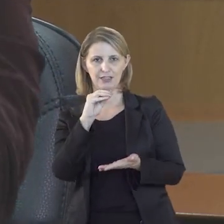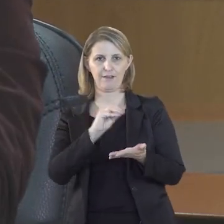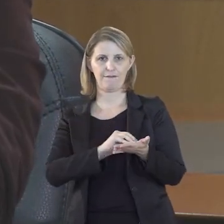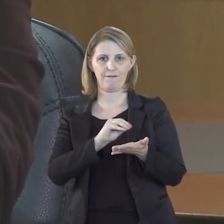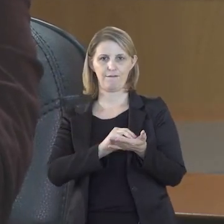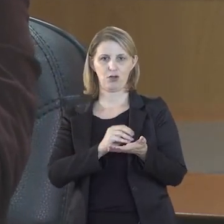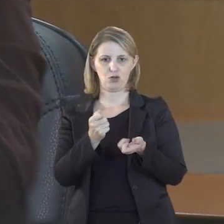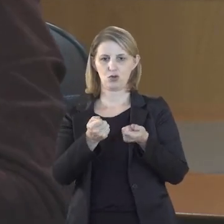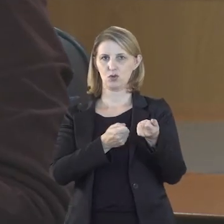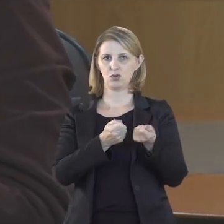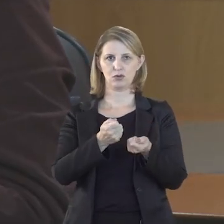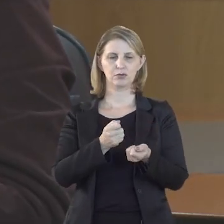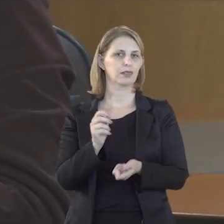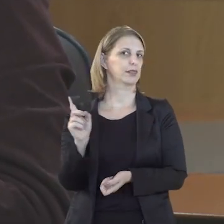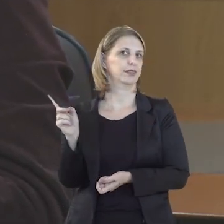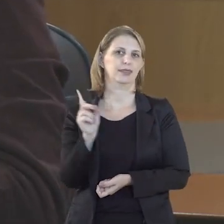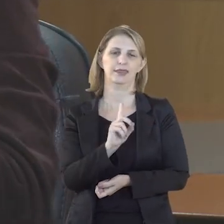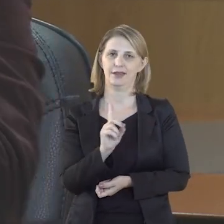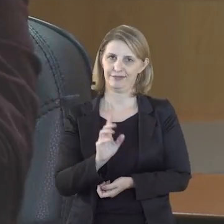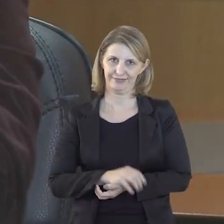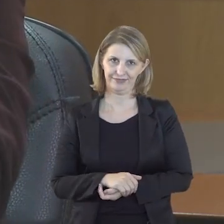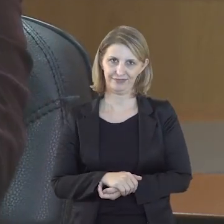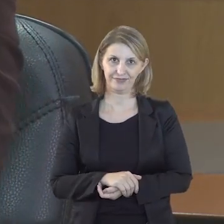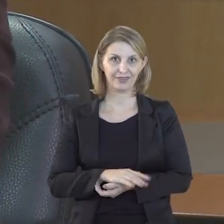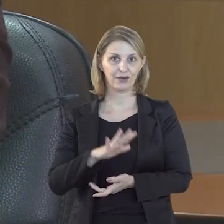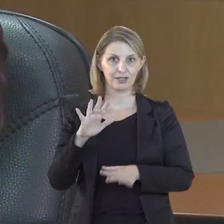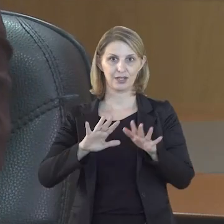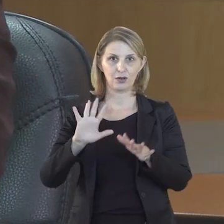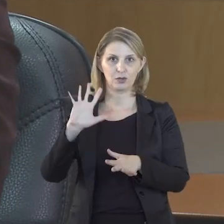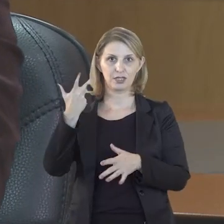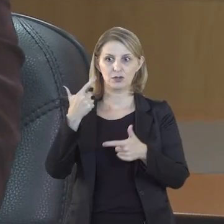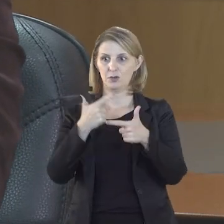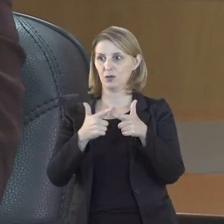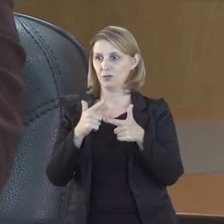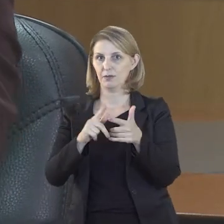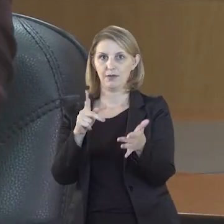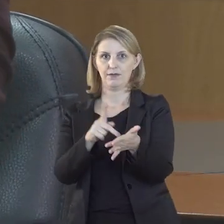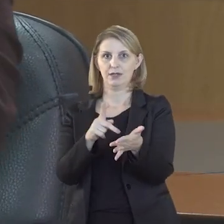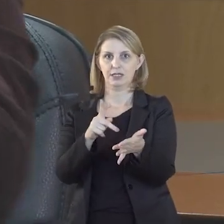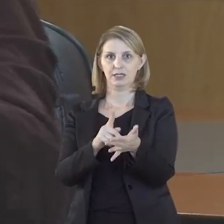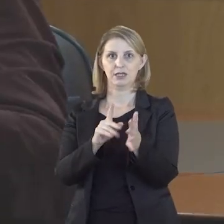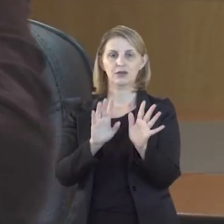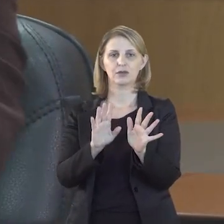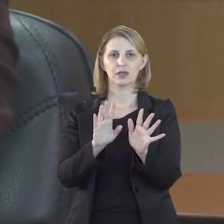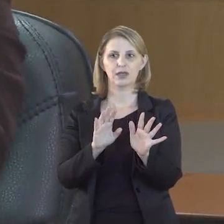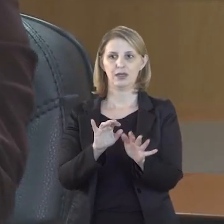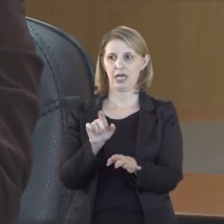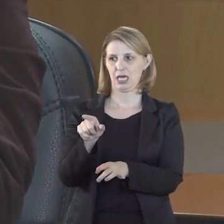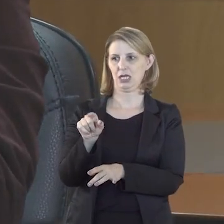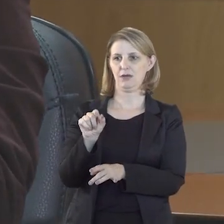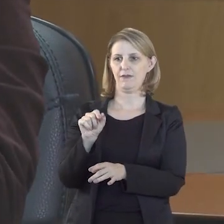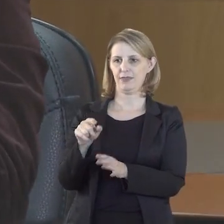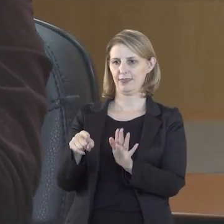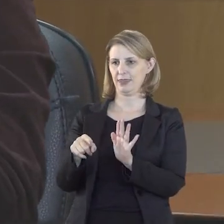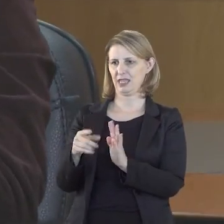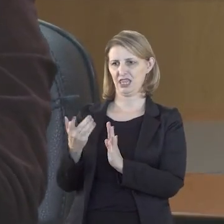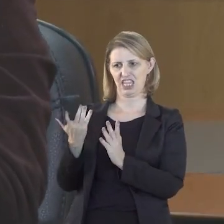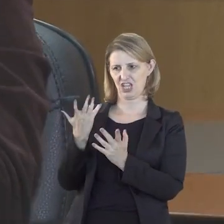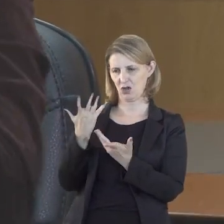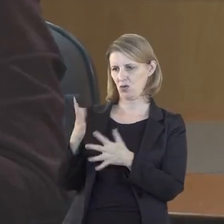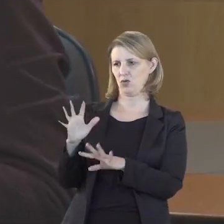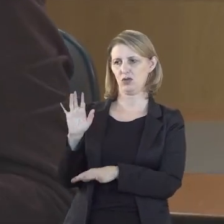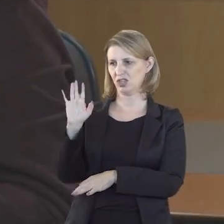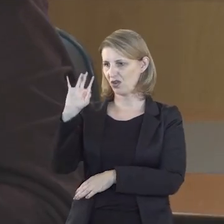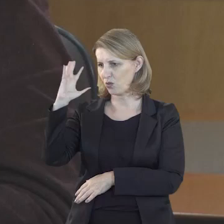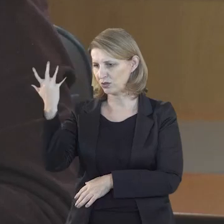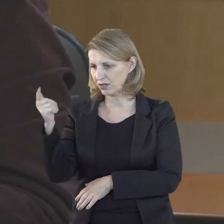se tem como uma fraqueza, uma falta de domínio técnico. Então, diante de uma situação real, no primeiro momento é